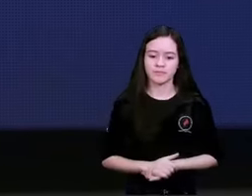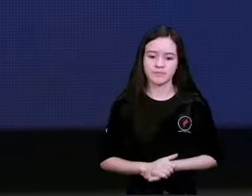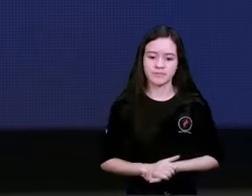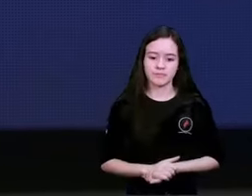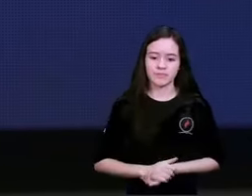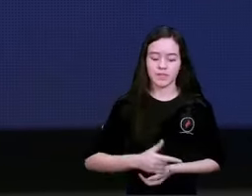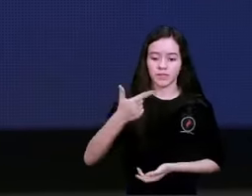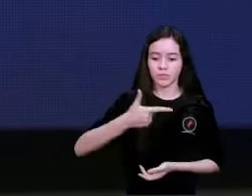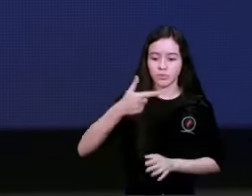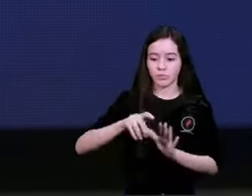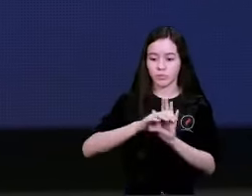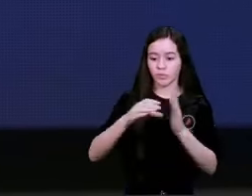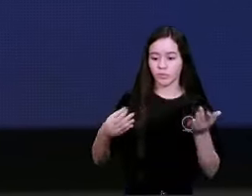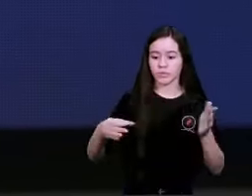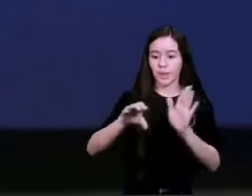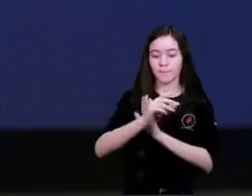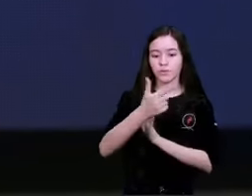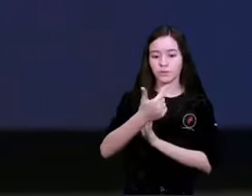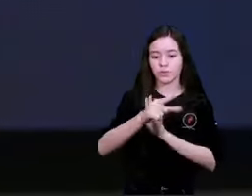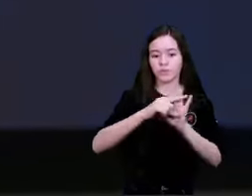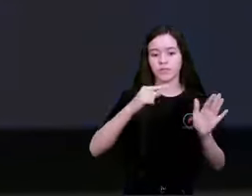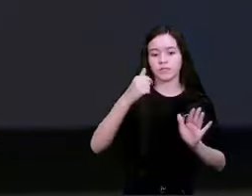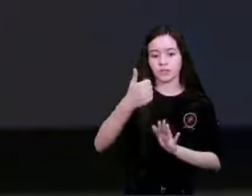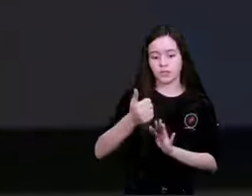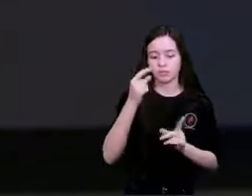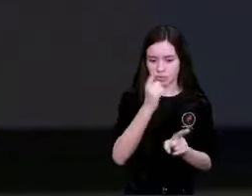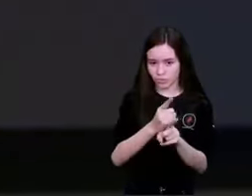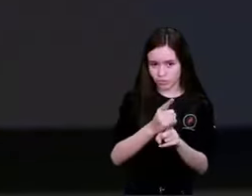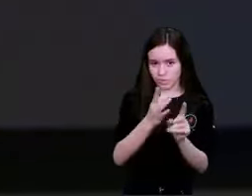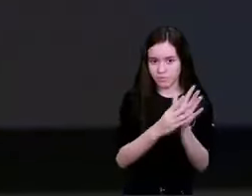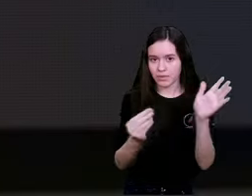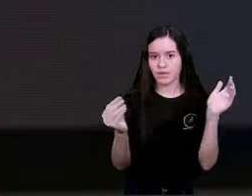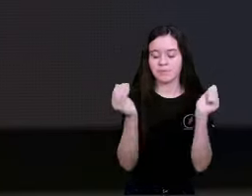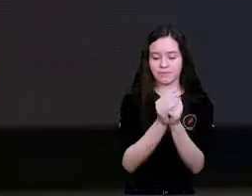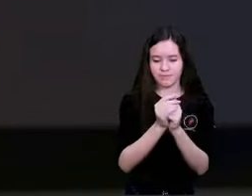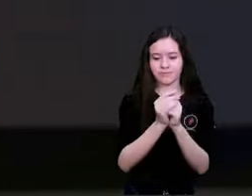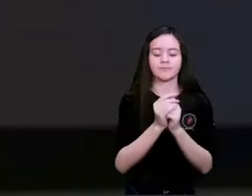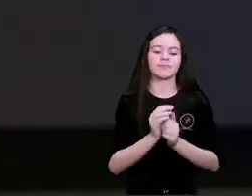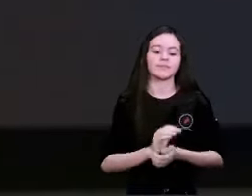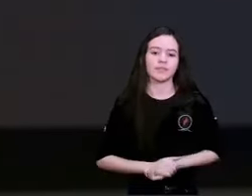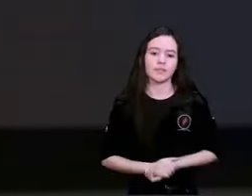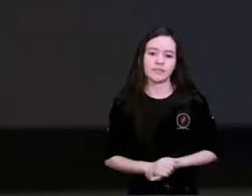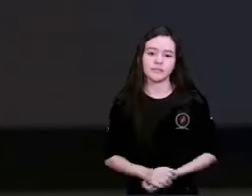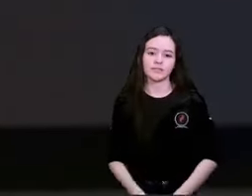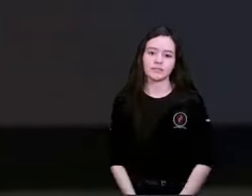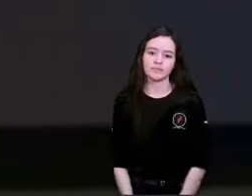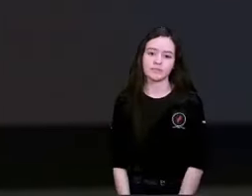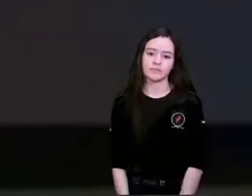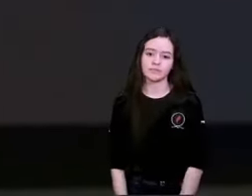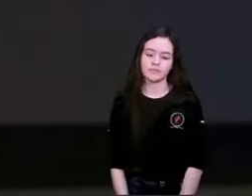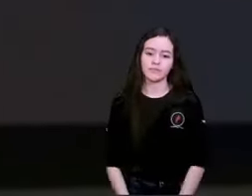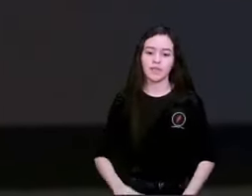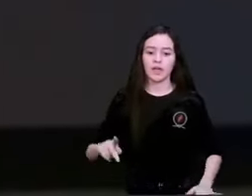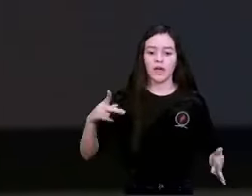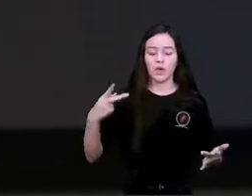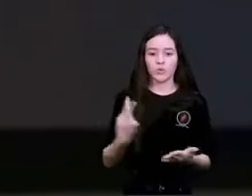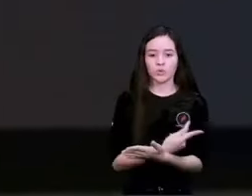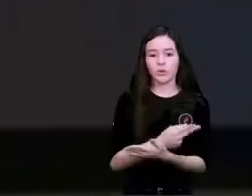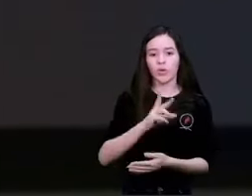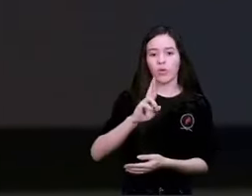Segunda Crônicas, capítulo 12, verso de número 1, quem achou, diga amém. E sucedeu que, havendo